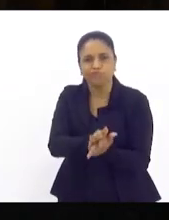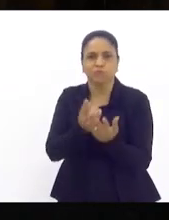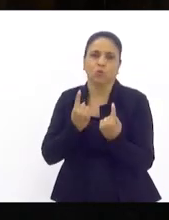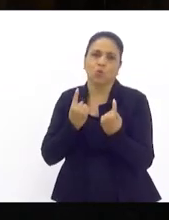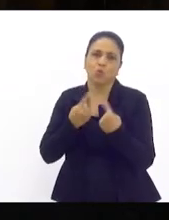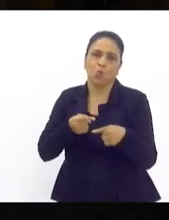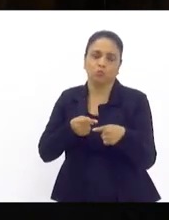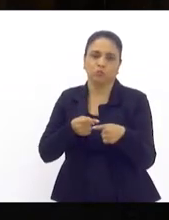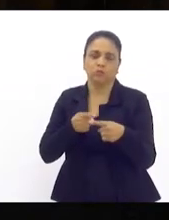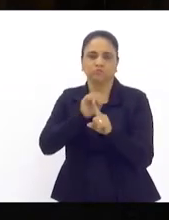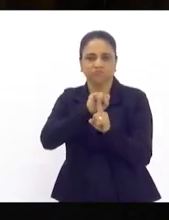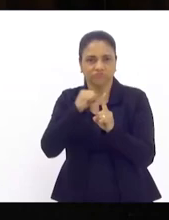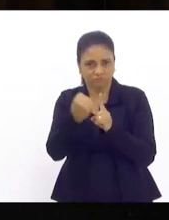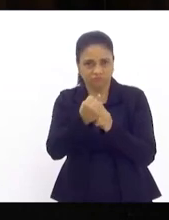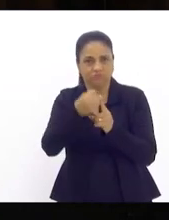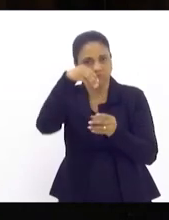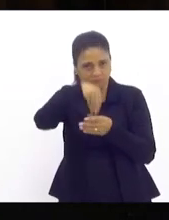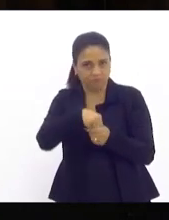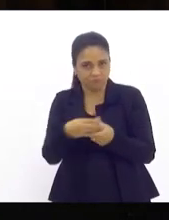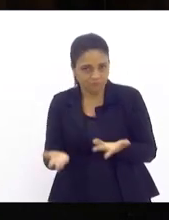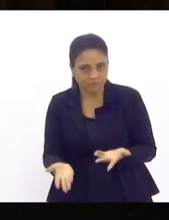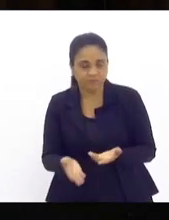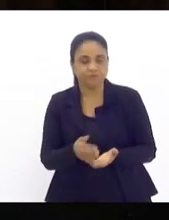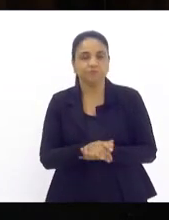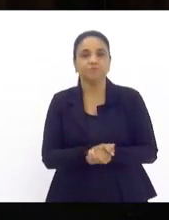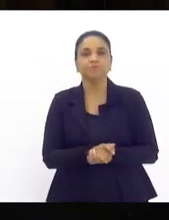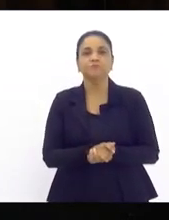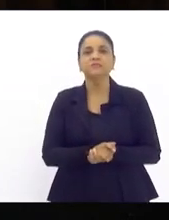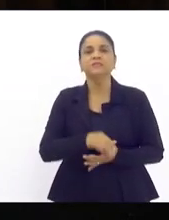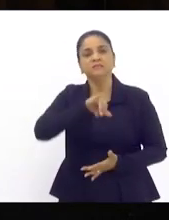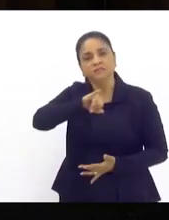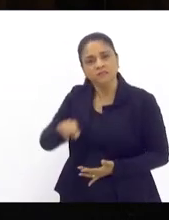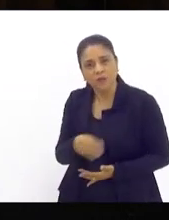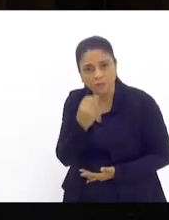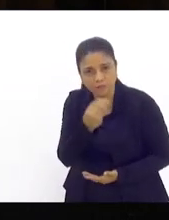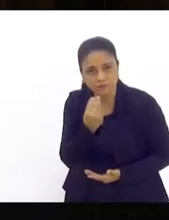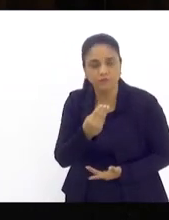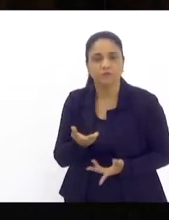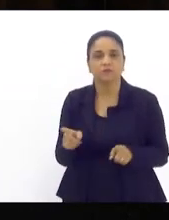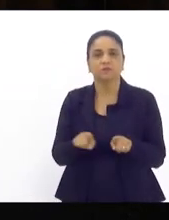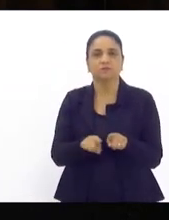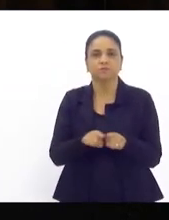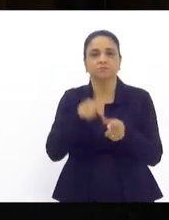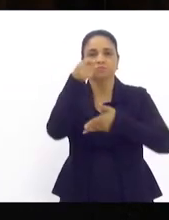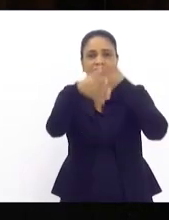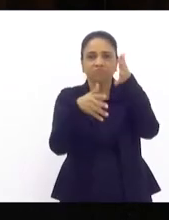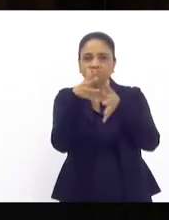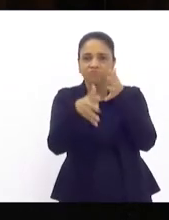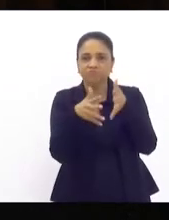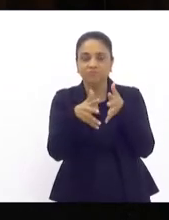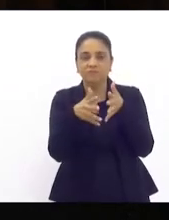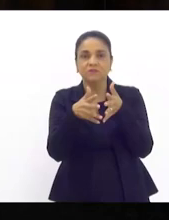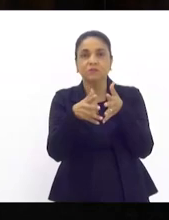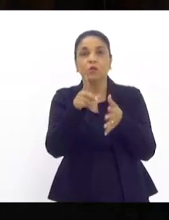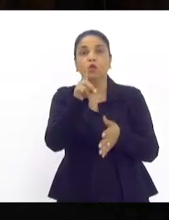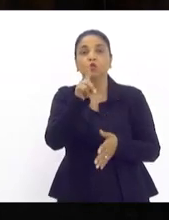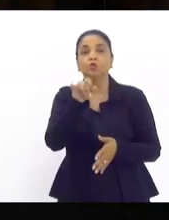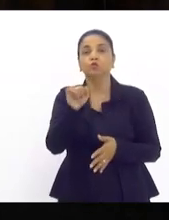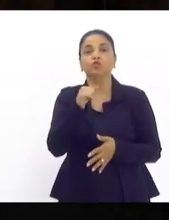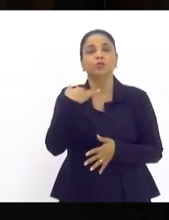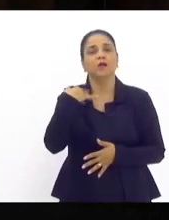na nossa sociedade. Quero também aproveitar para falar do dia de